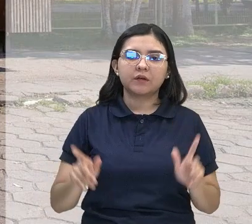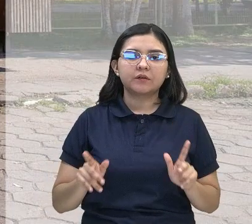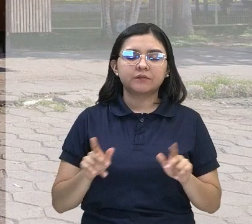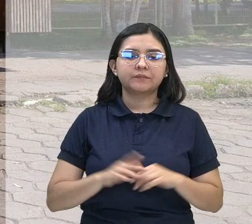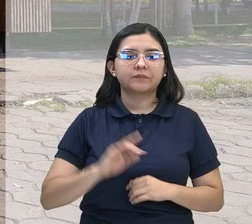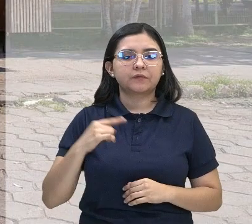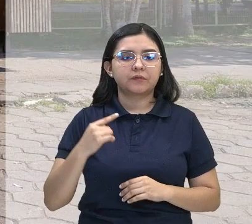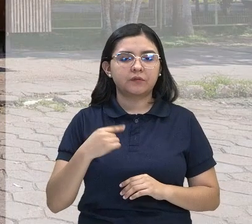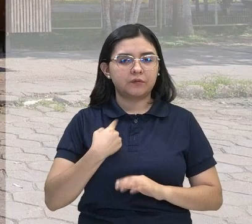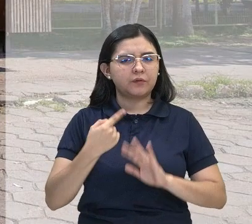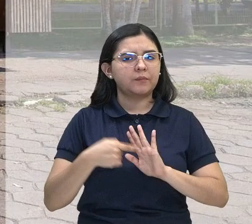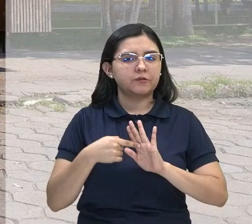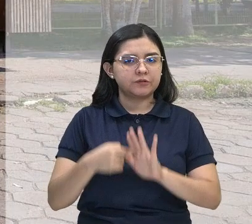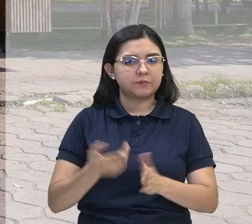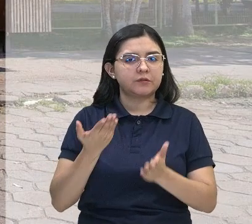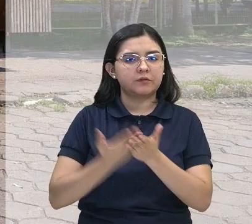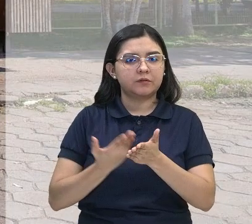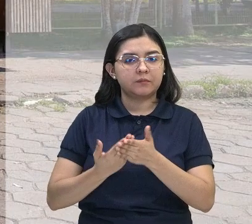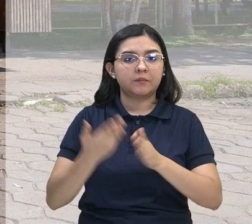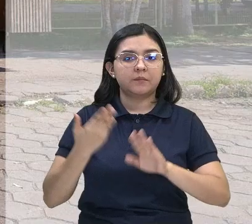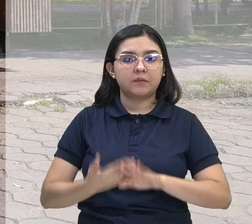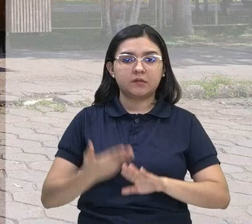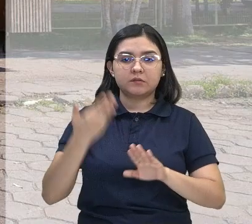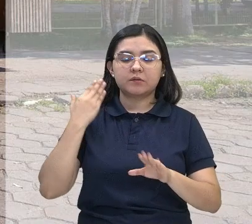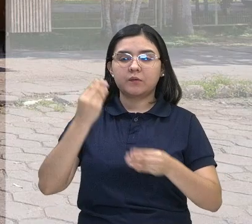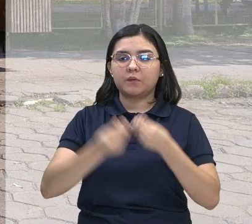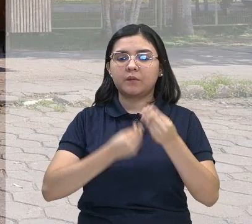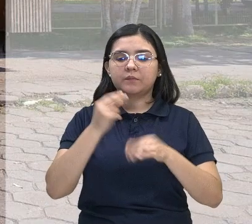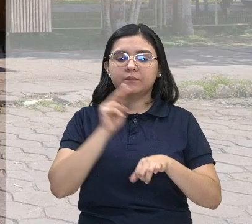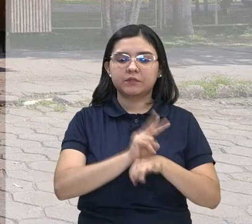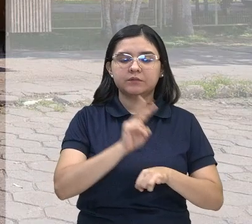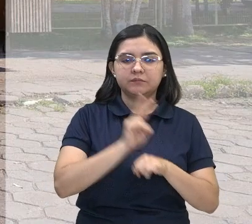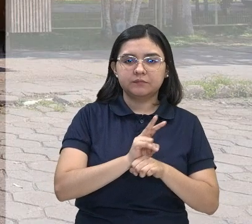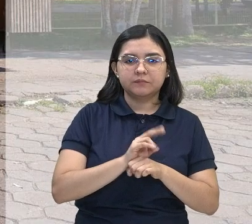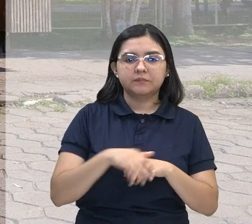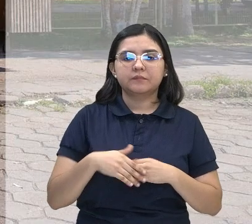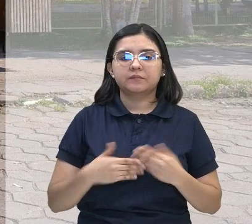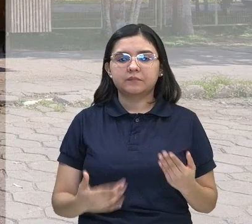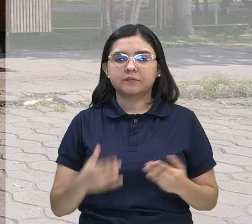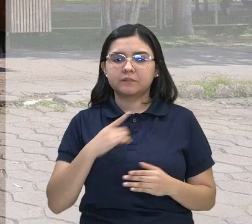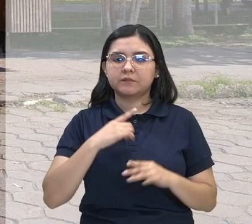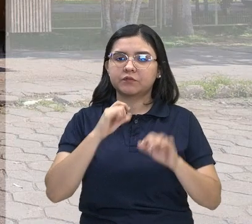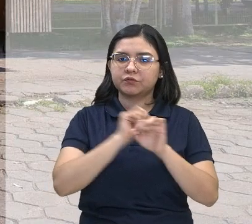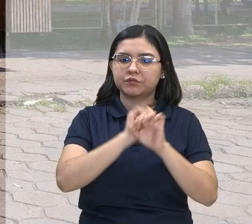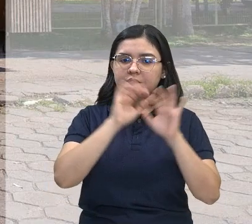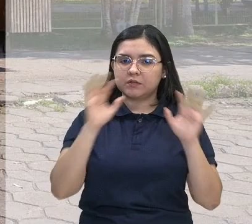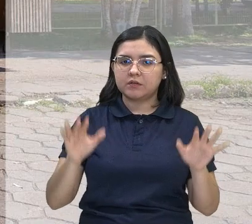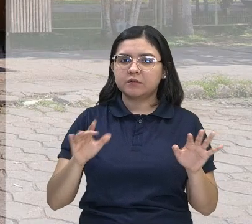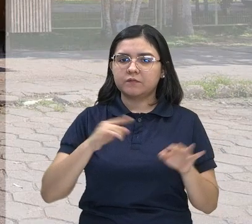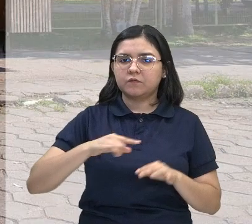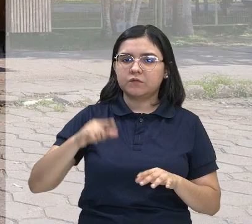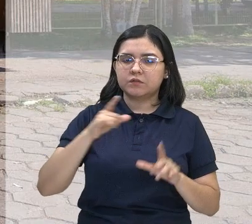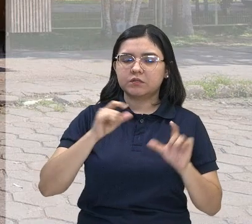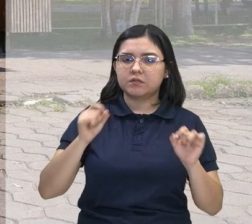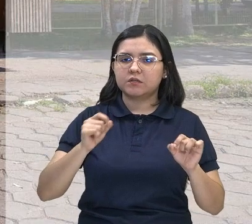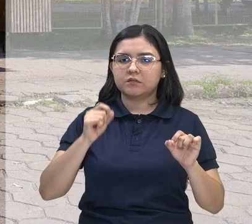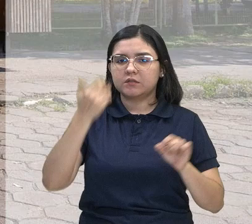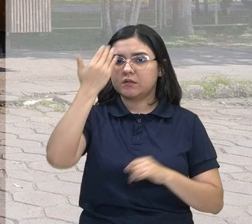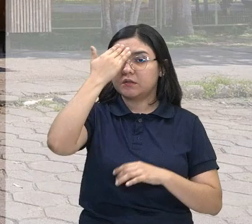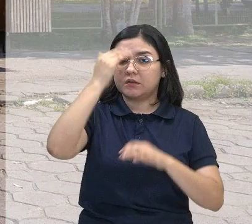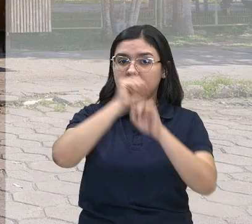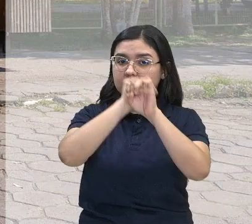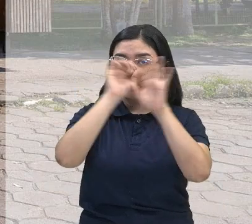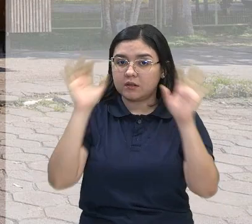nós mostramos isso para vocês, como preservação ambiental, para esclarecer e não ficar nenhuma dúvida.